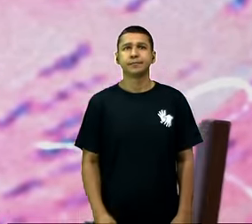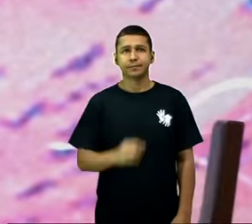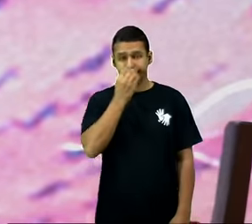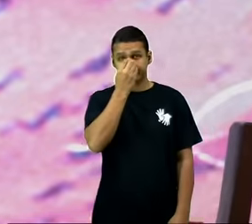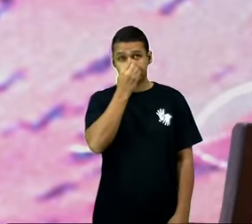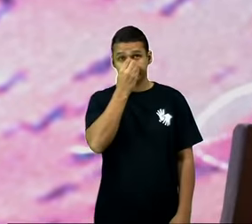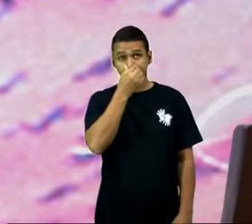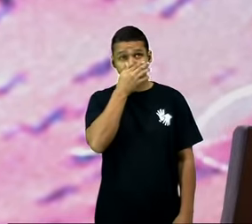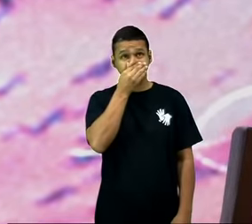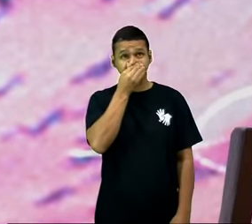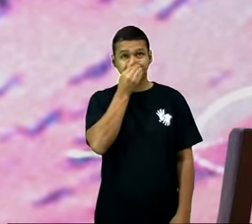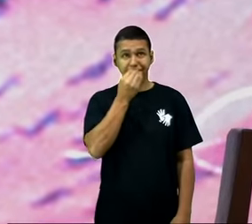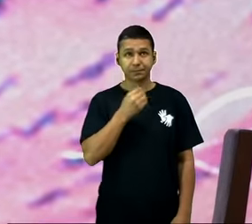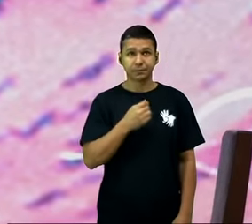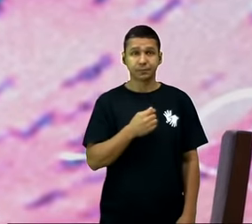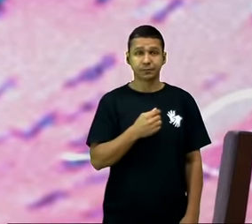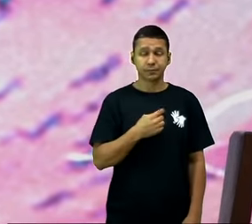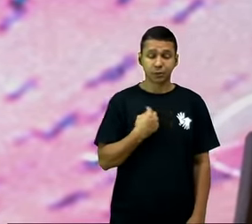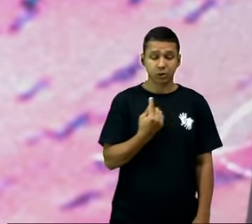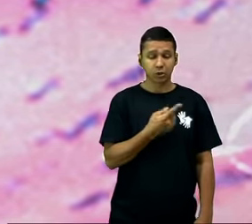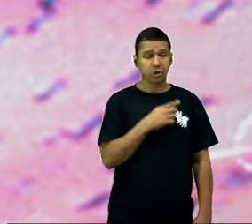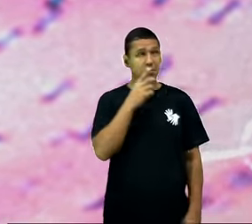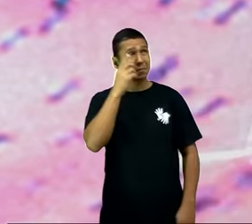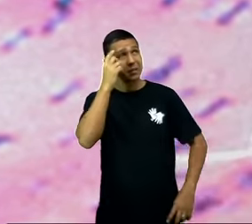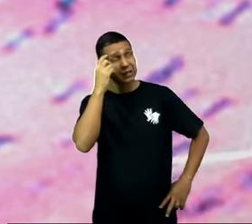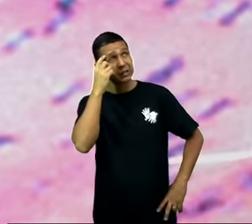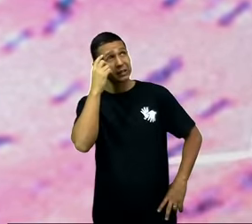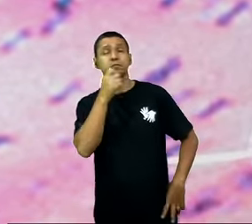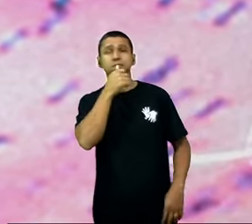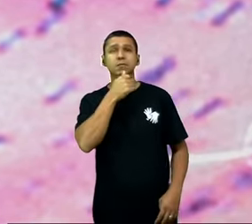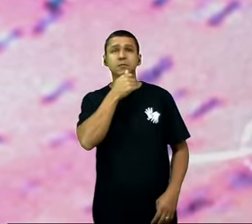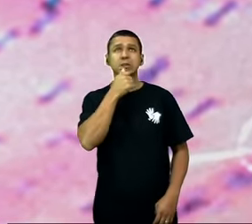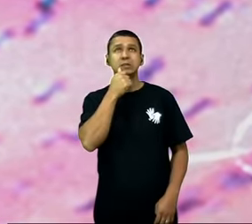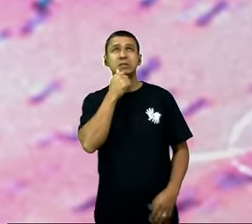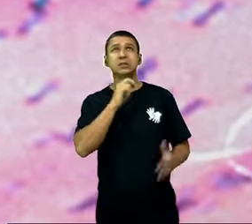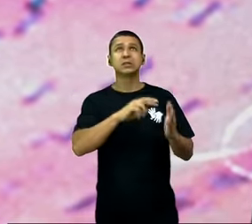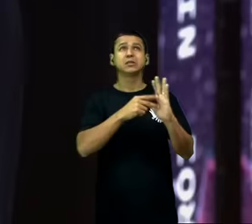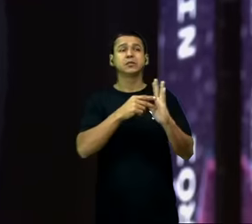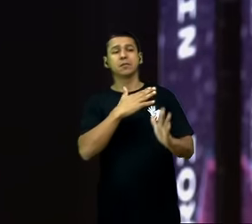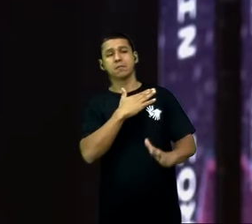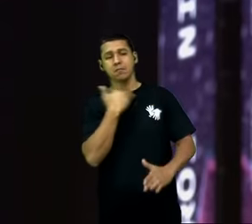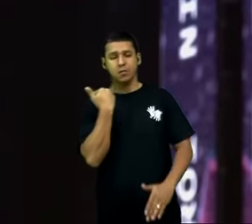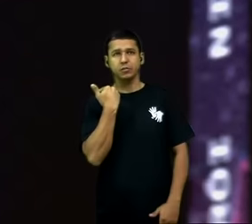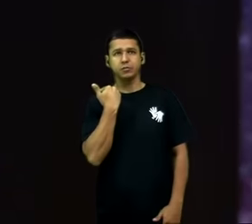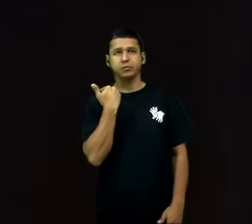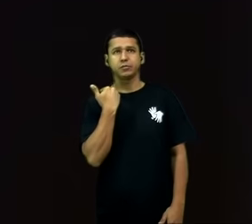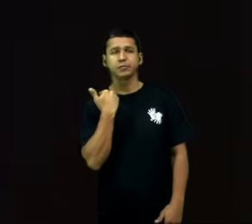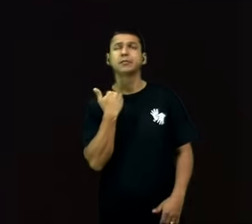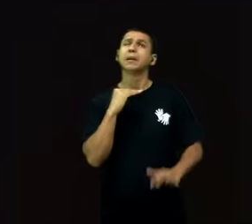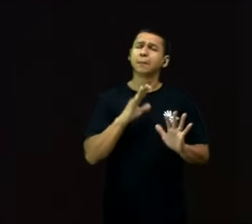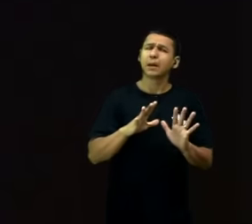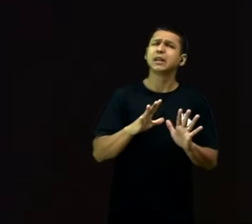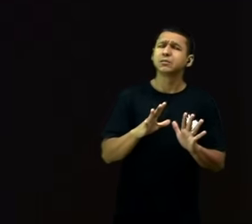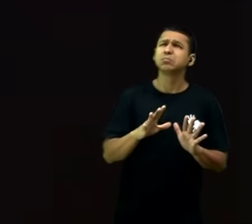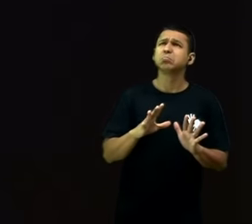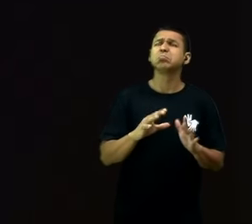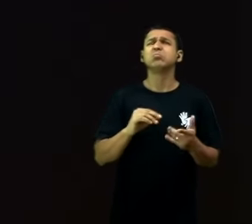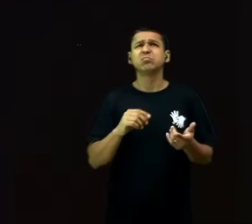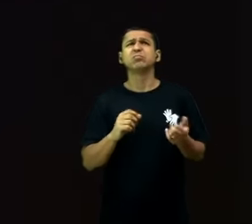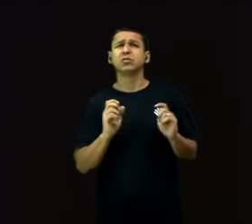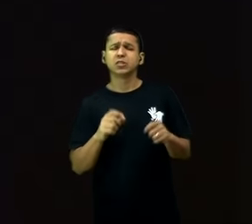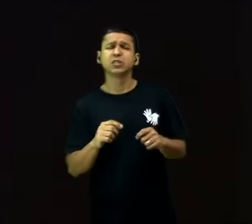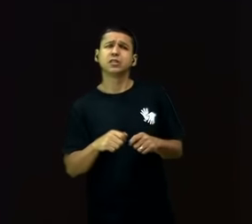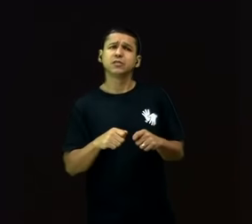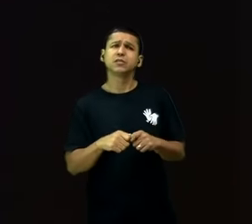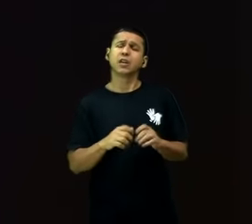A gente tem mania de enxergar sacrifício como morte. Pode ligar aí. E por um lado faz sentido enxergar sacrifício como morte, porque